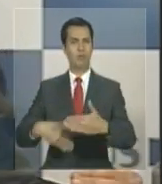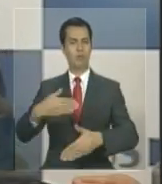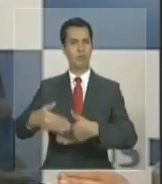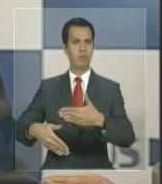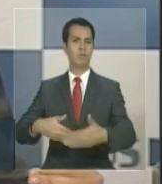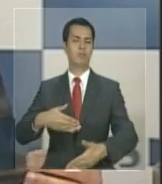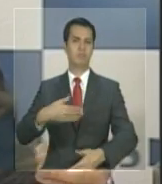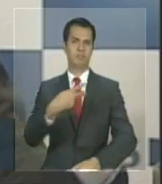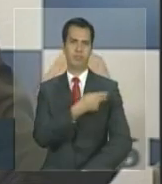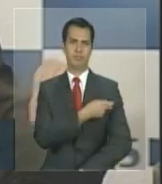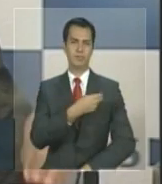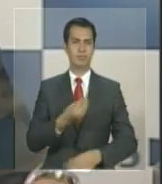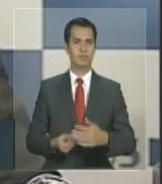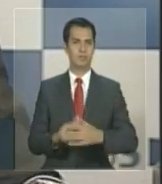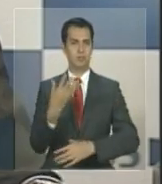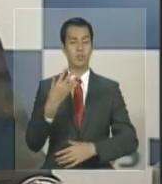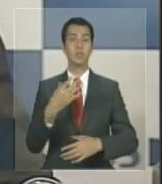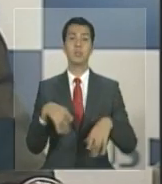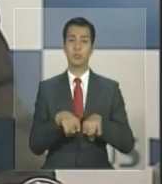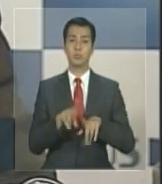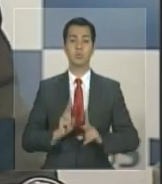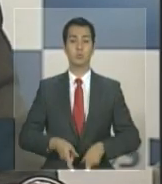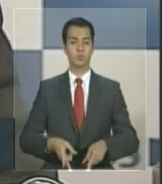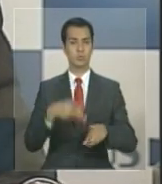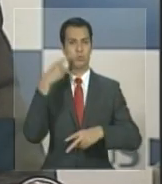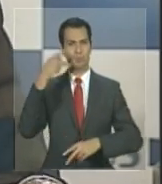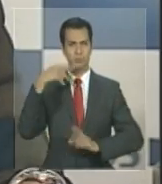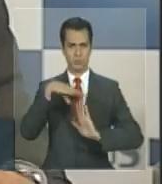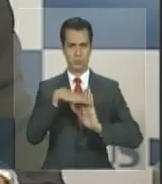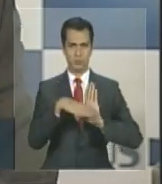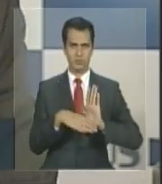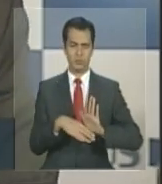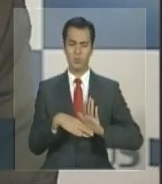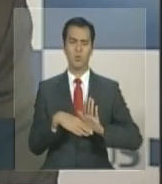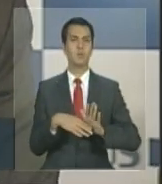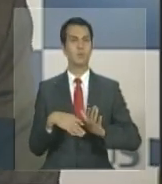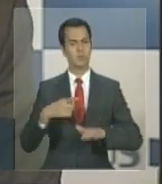essa política, né, em relação aos grupos vulneráveis, qual